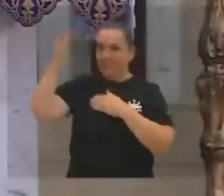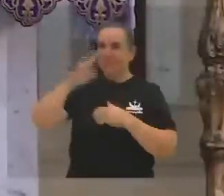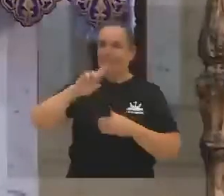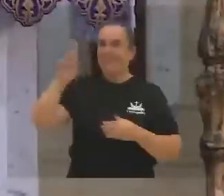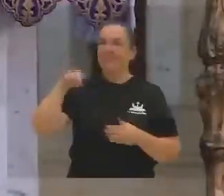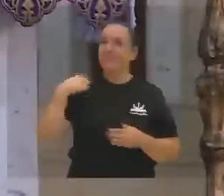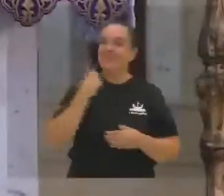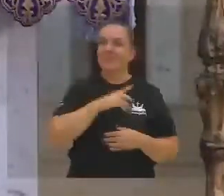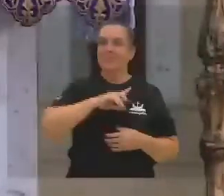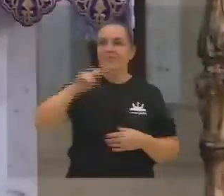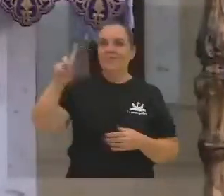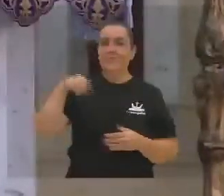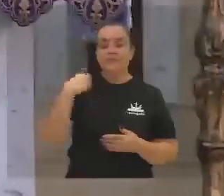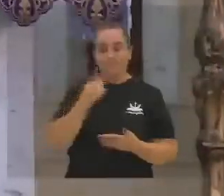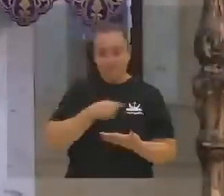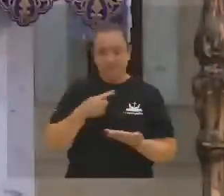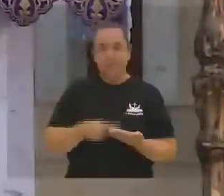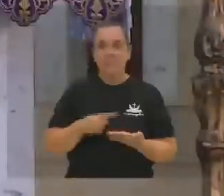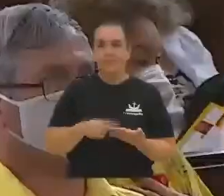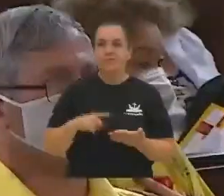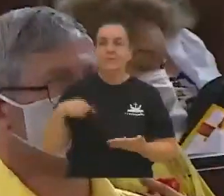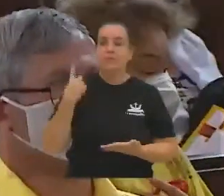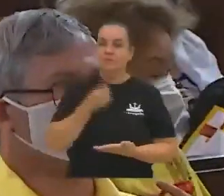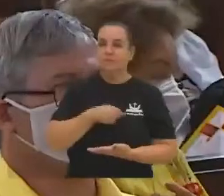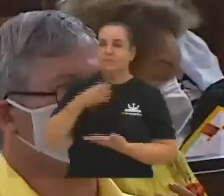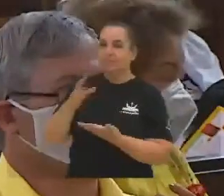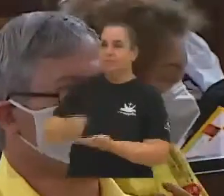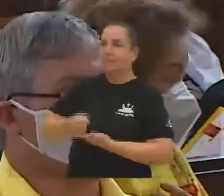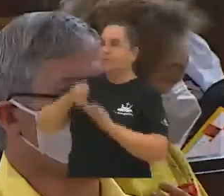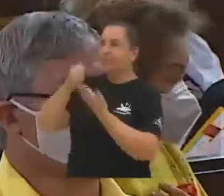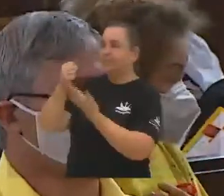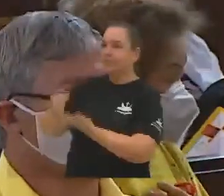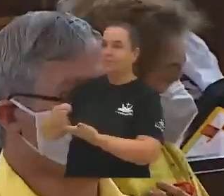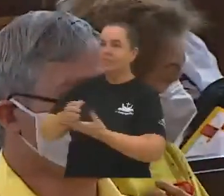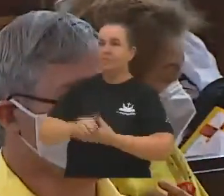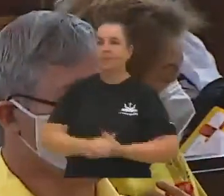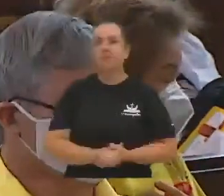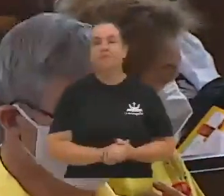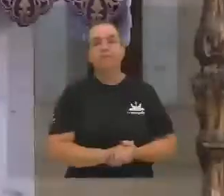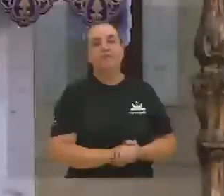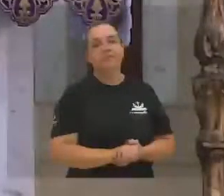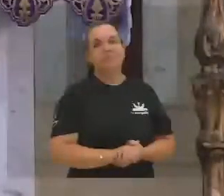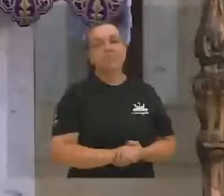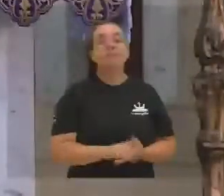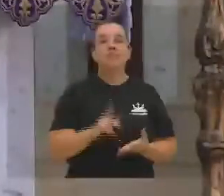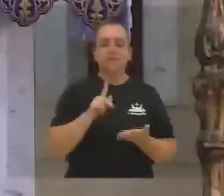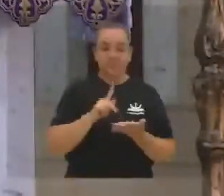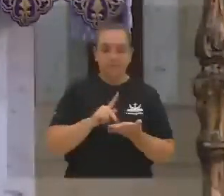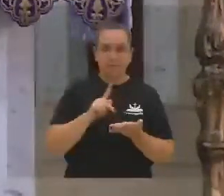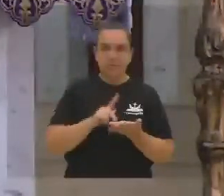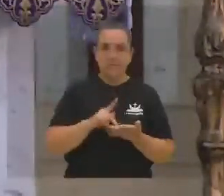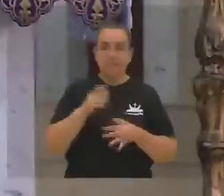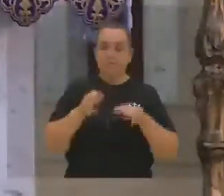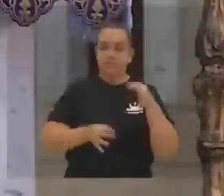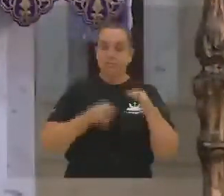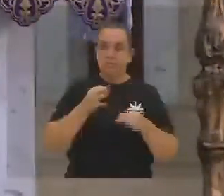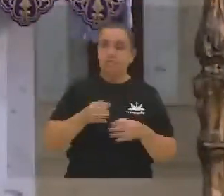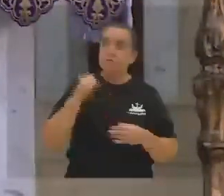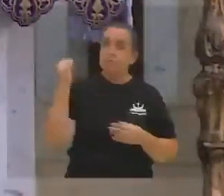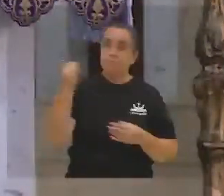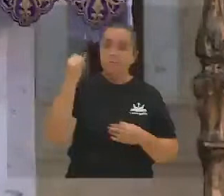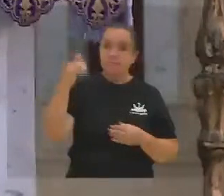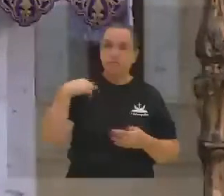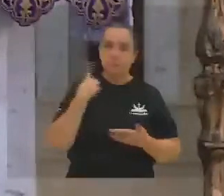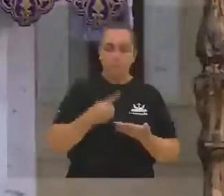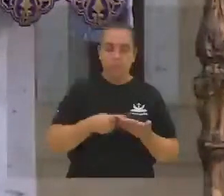Demos graças ao Senhor nosso Deus. É nosso dever e nossa salvação. Na verdade, é justo e